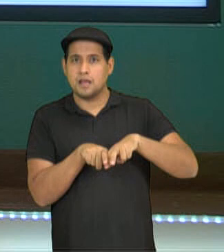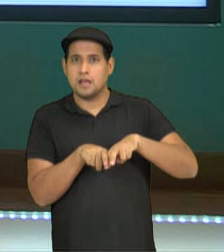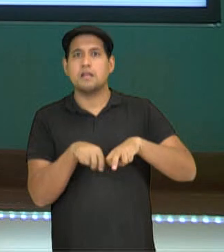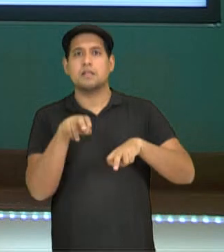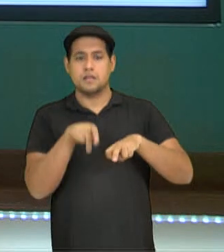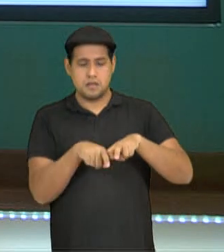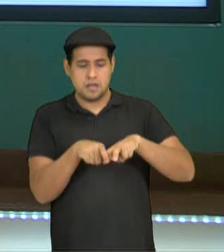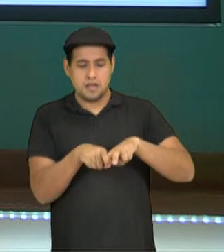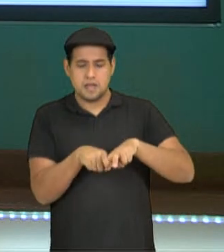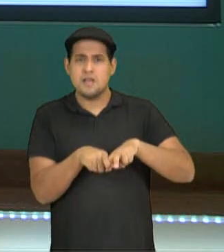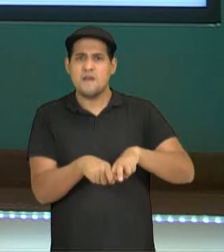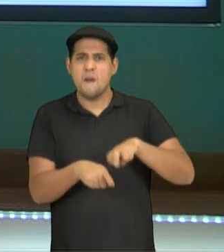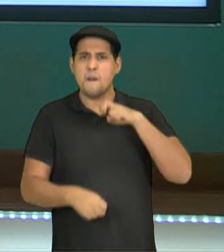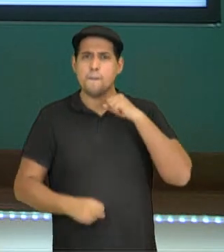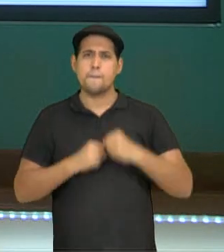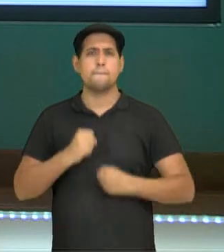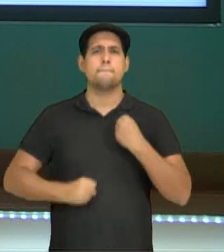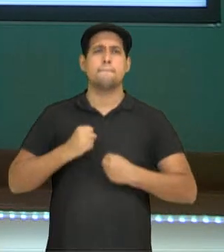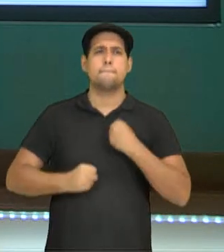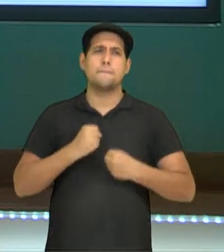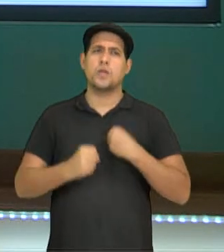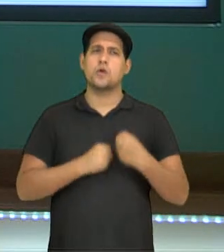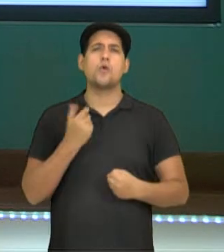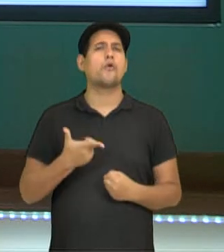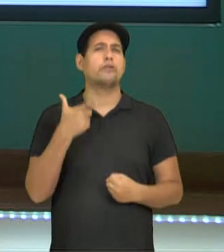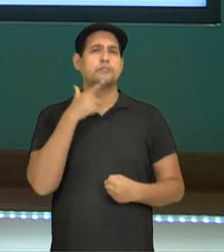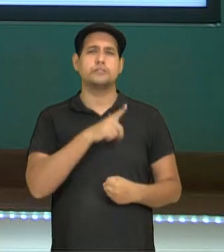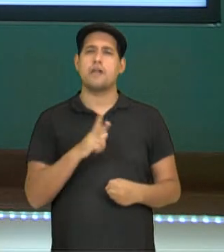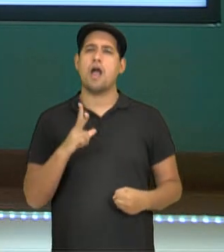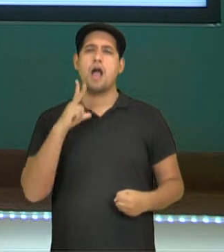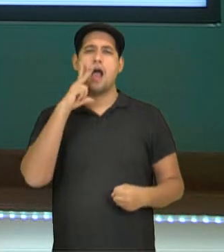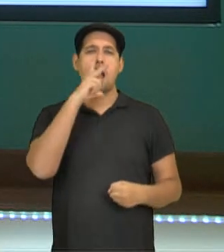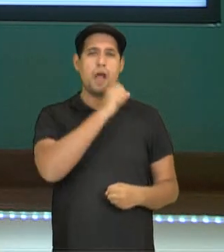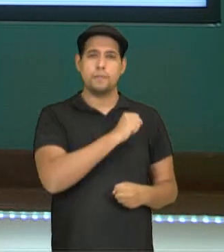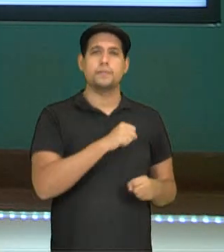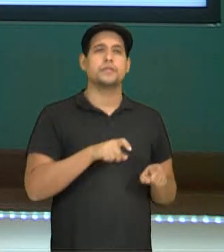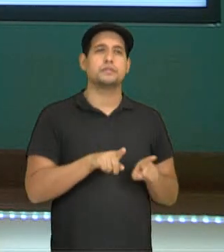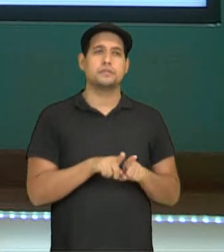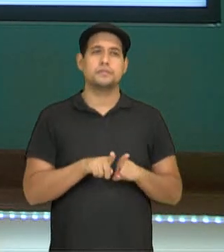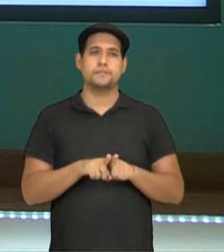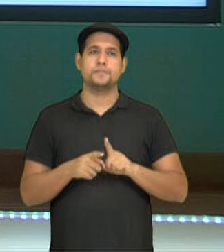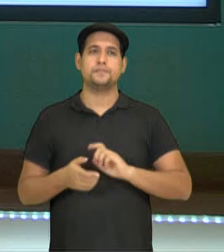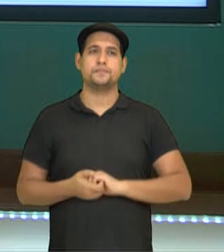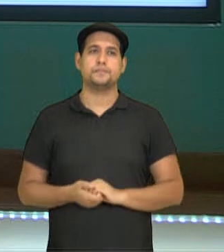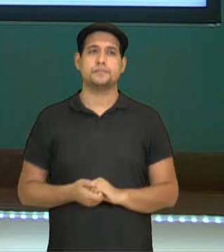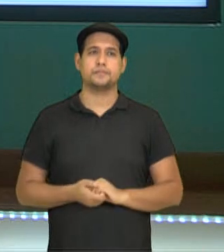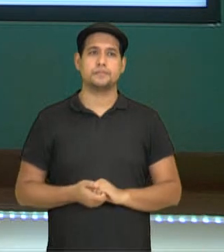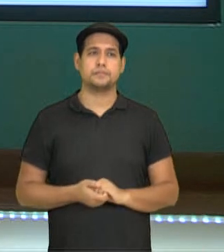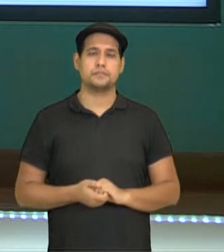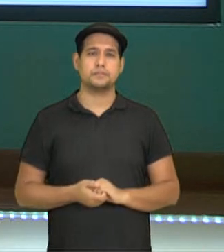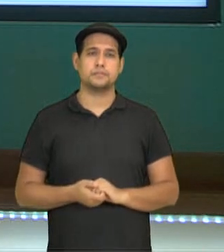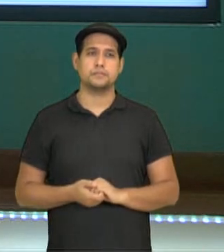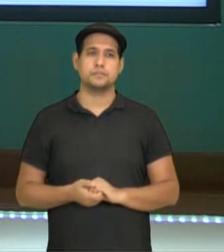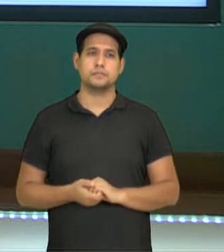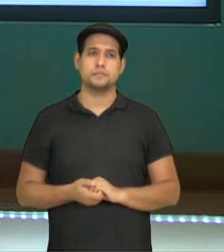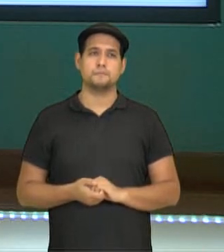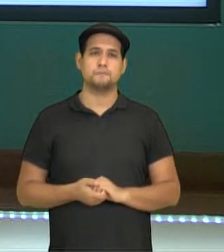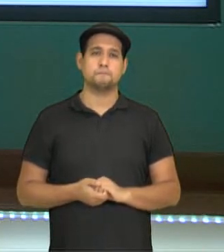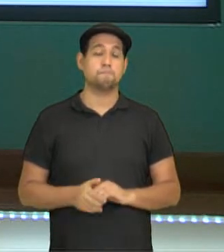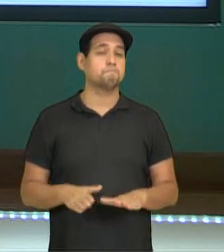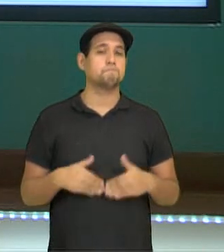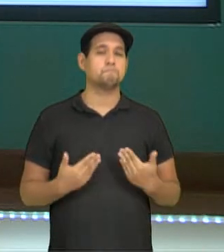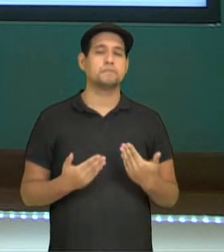de uma lâmina em que faz com que o atleta consiga atingir uma velocidade um pouco maior. Provas